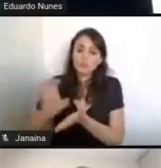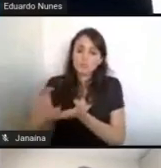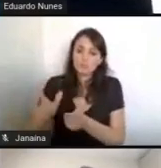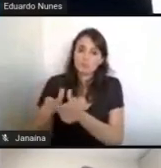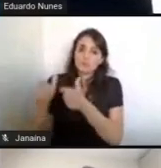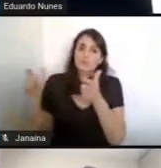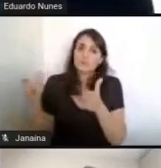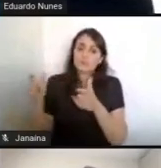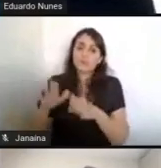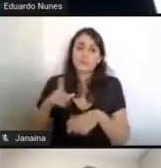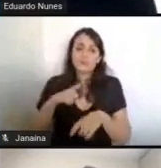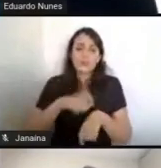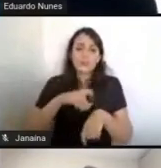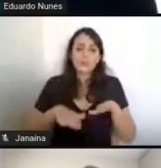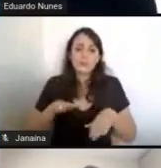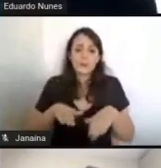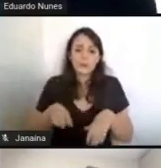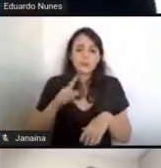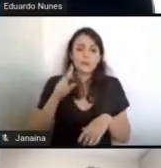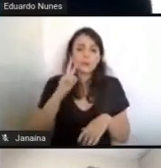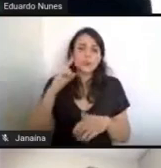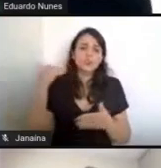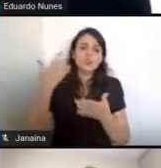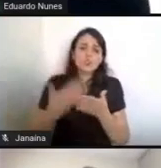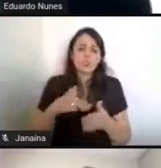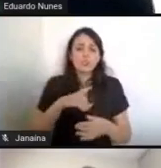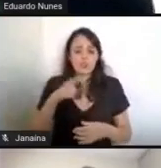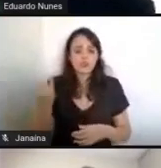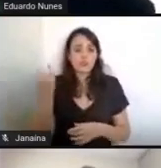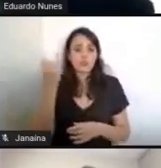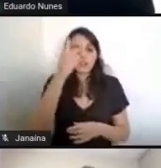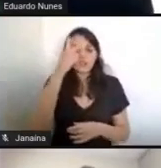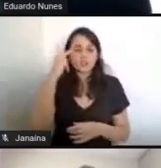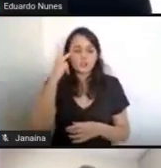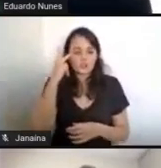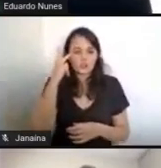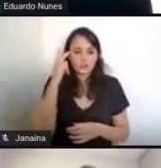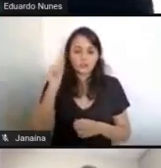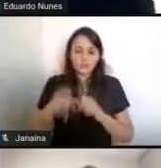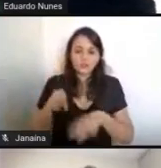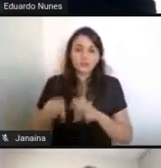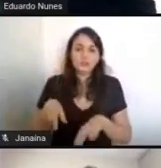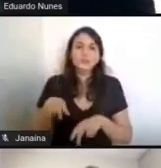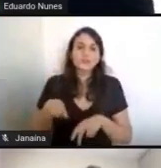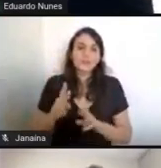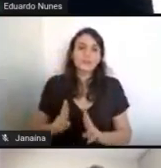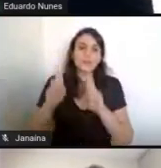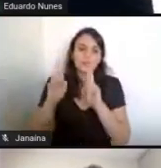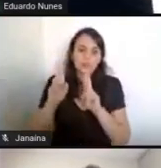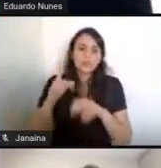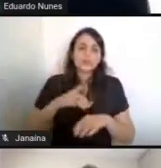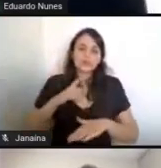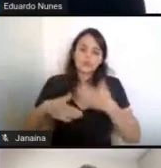teve, em alguns momentos históricos, a gente teve importantes sanitaristas ocupando a pasta, né, que promoveram avanços